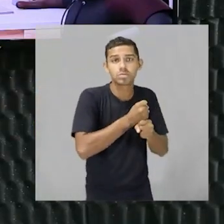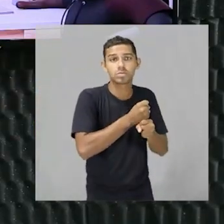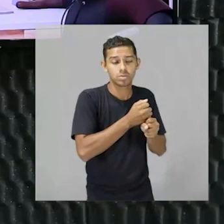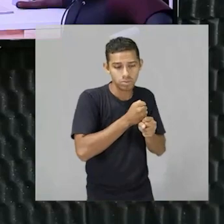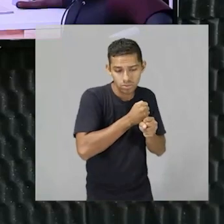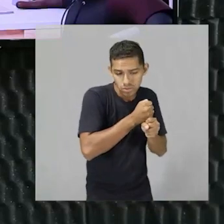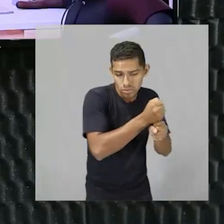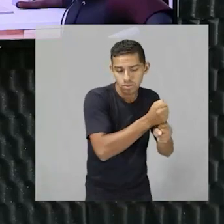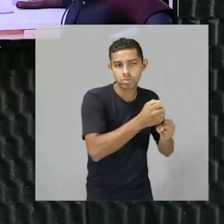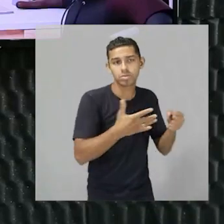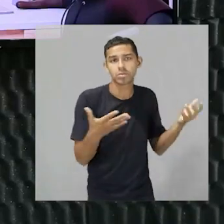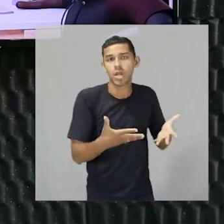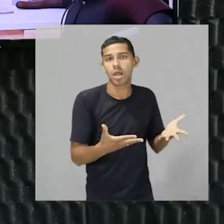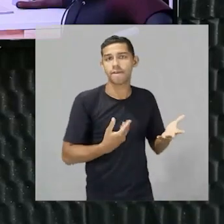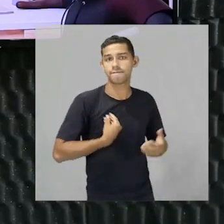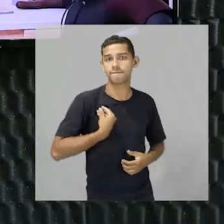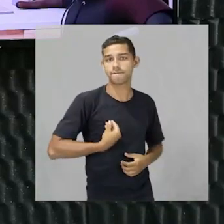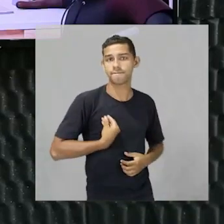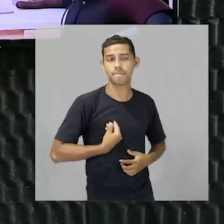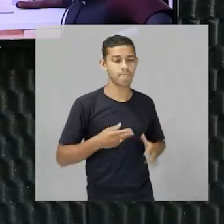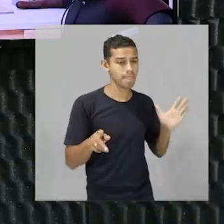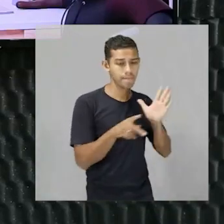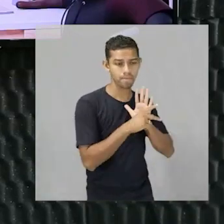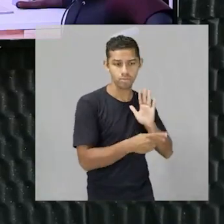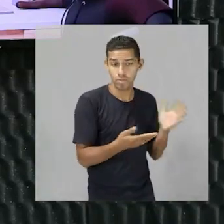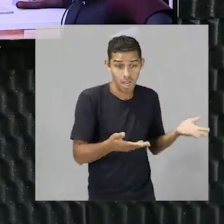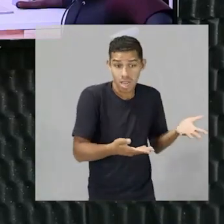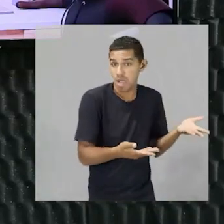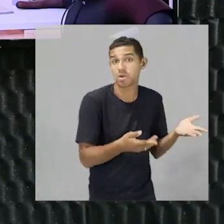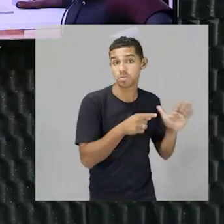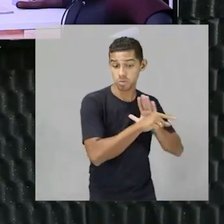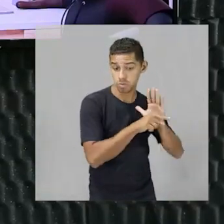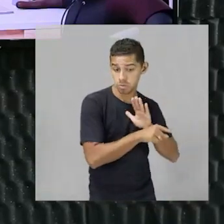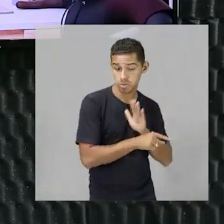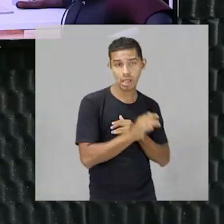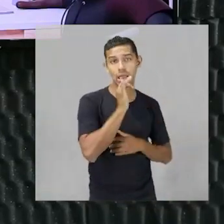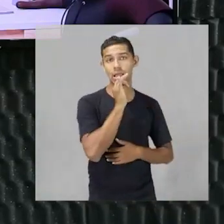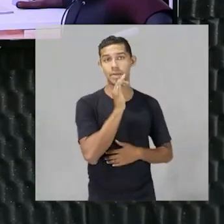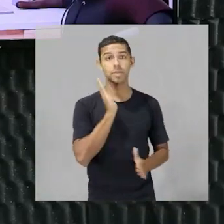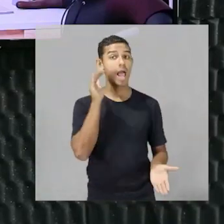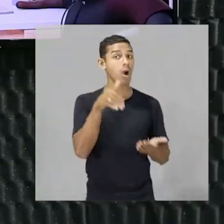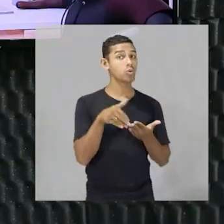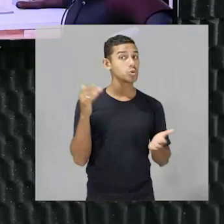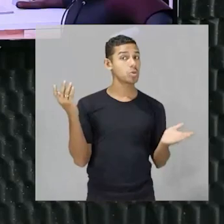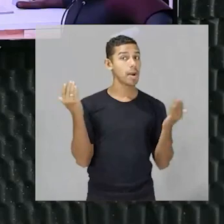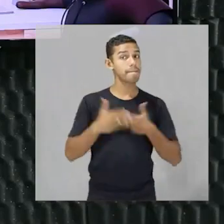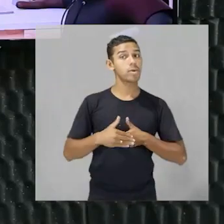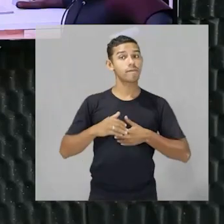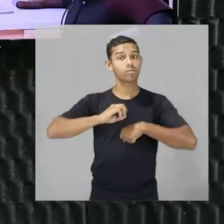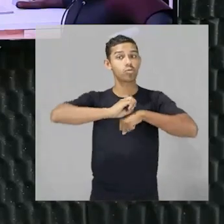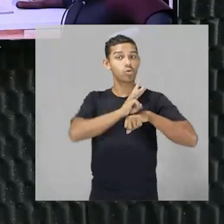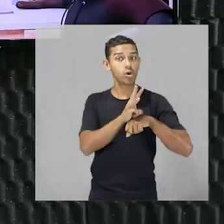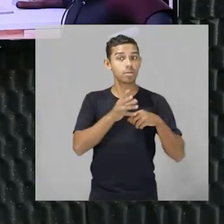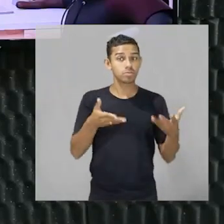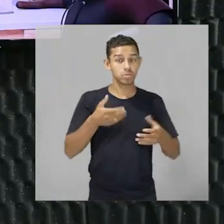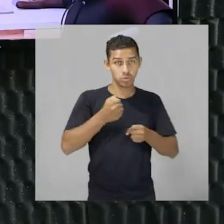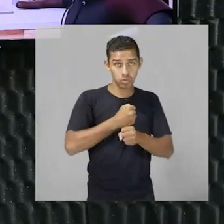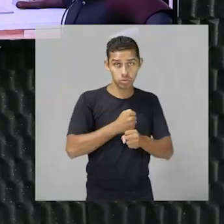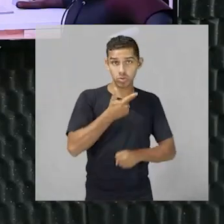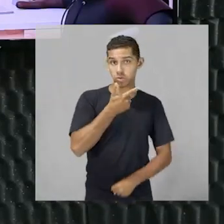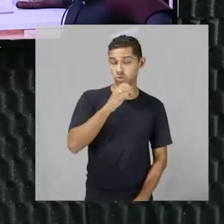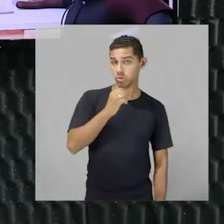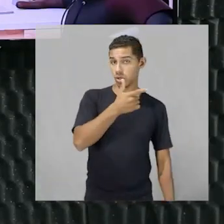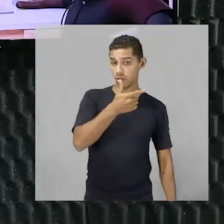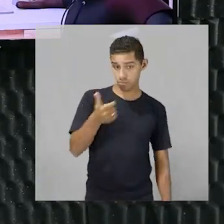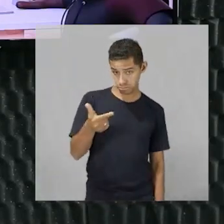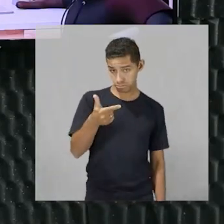questões que envolvem atualidades, elas são questões mais recentes. Inclusive, a última prova da UEMA, que ocorreu esse ano, ela já